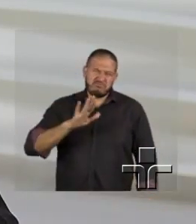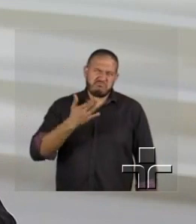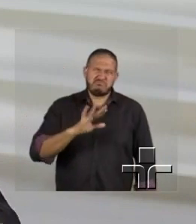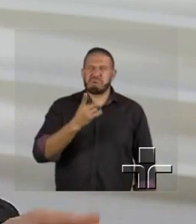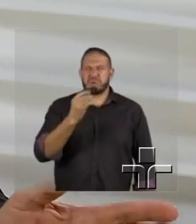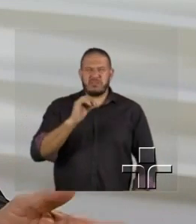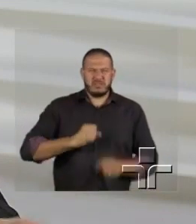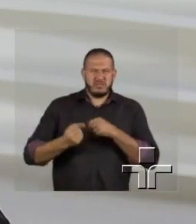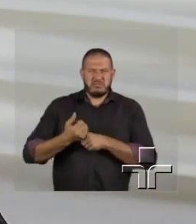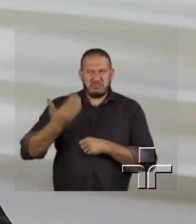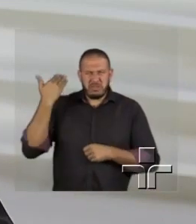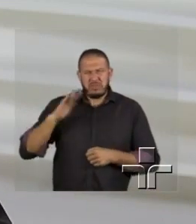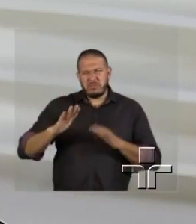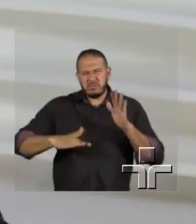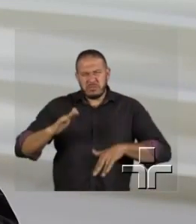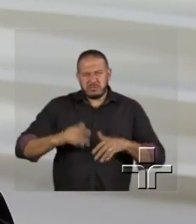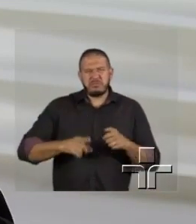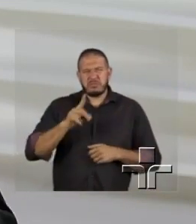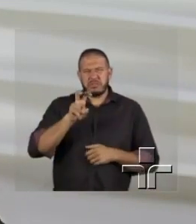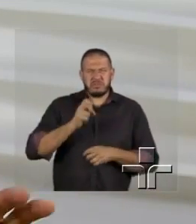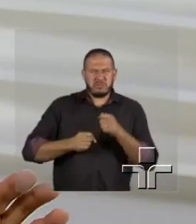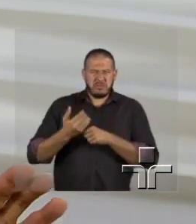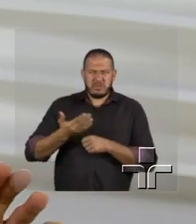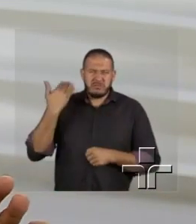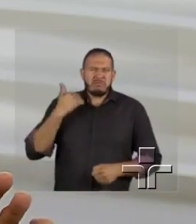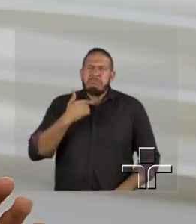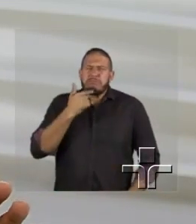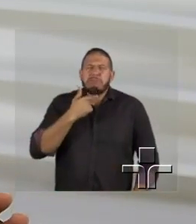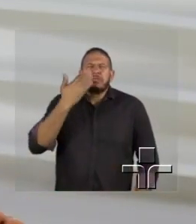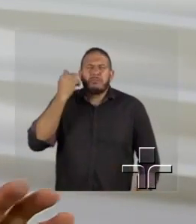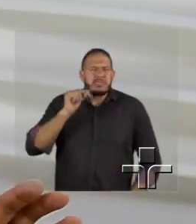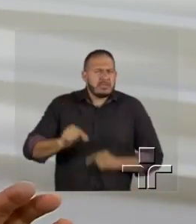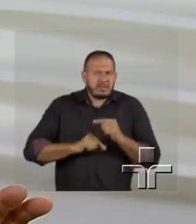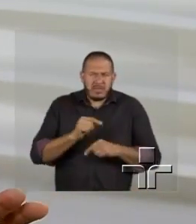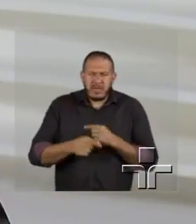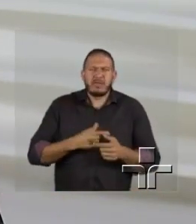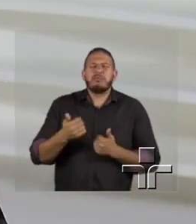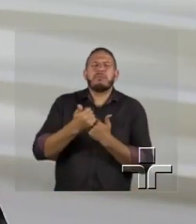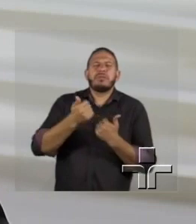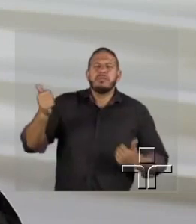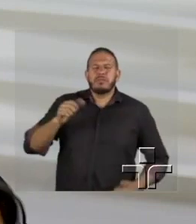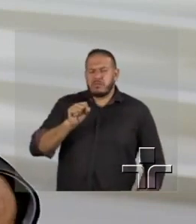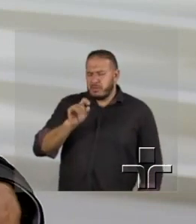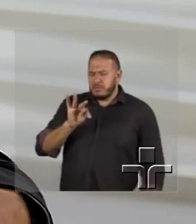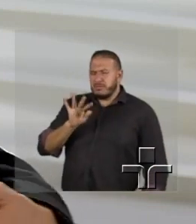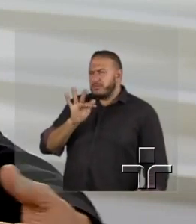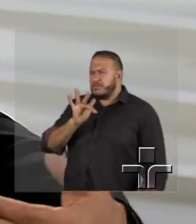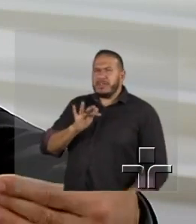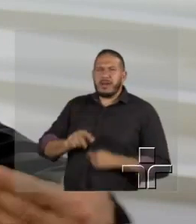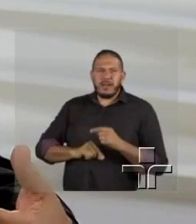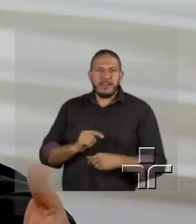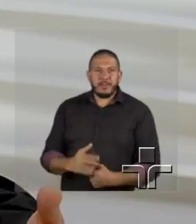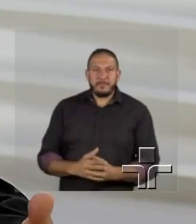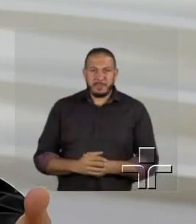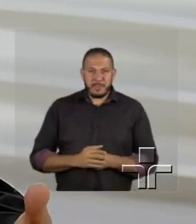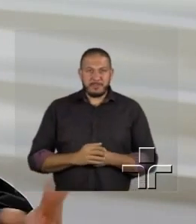é da uma aventura. Nessa situação, tanto saído do governo recentemente, vim aqui para enfrentar um pelotão de fuzilamento